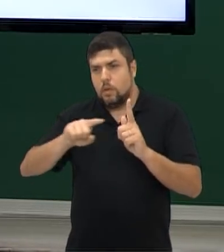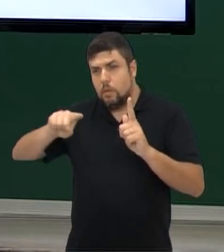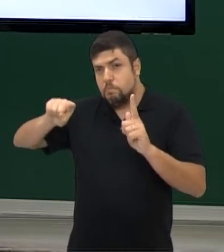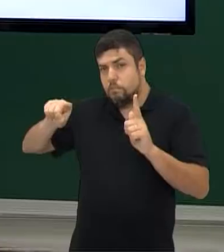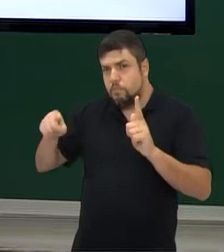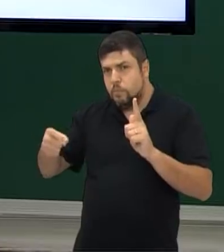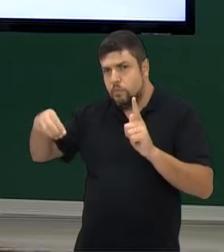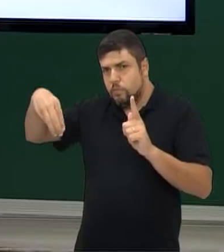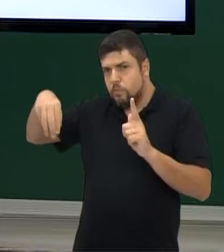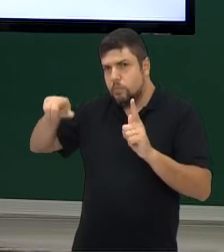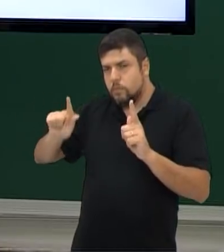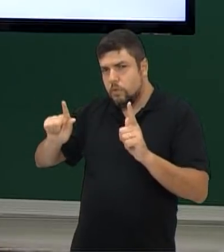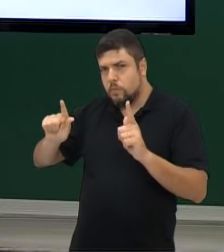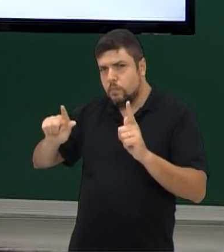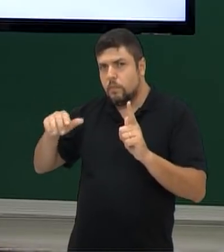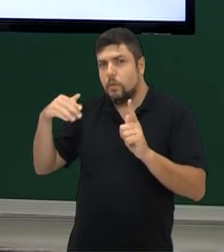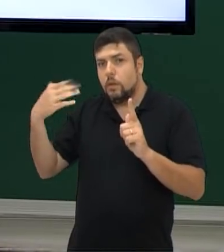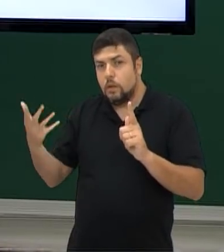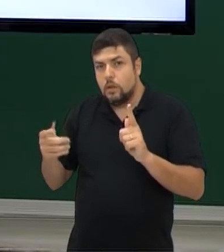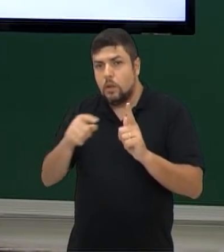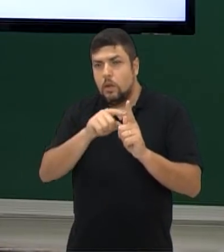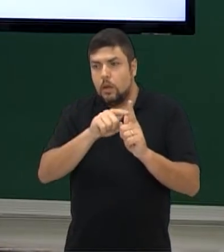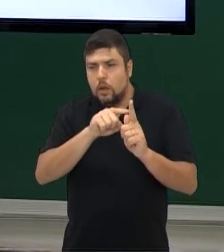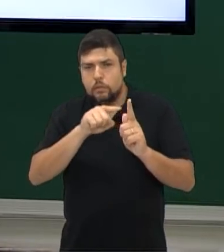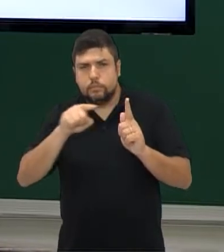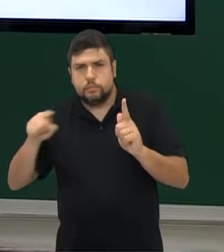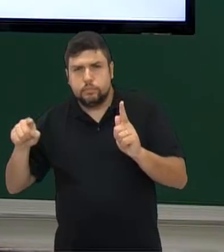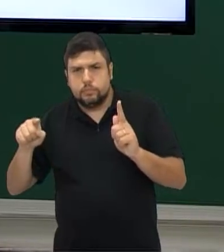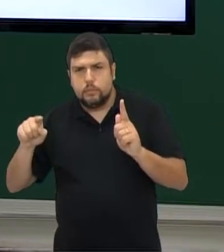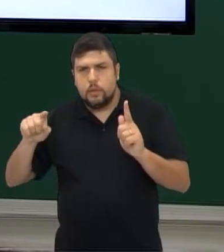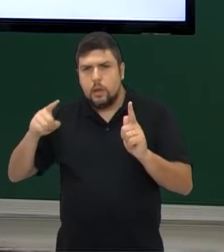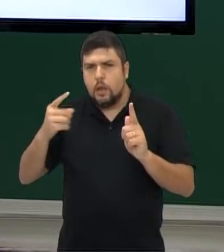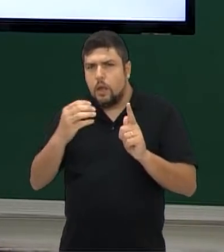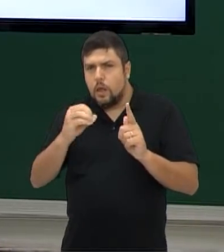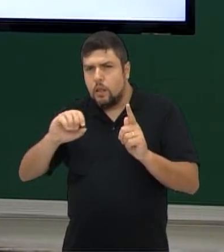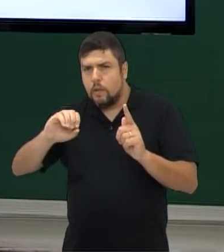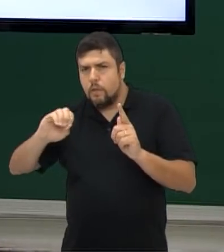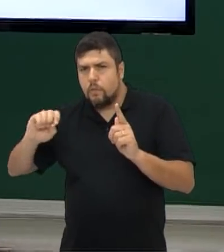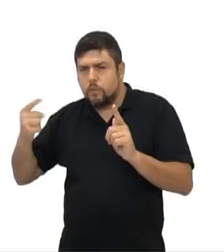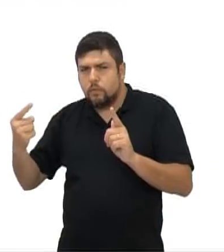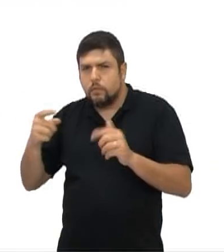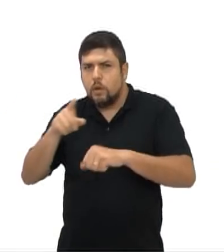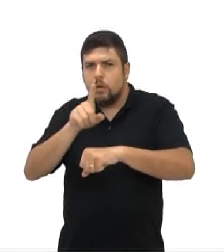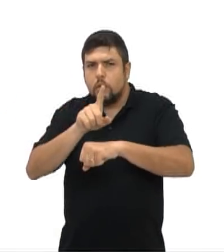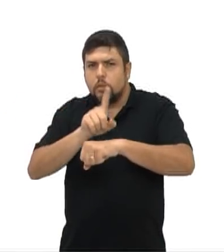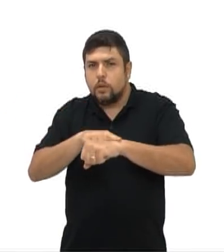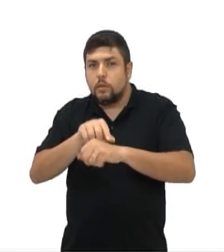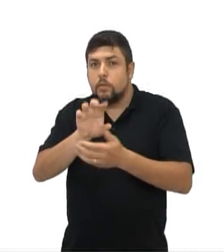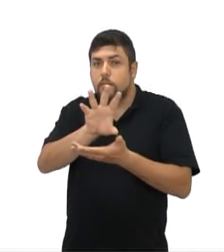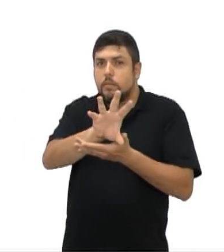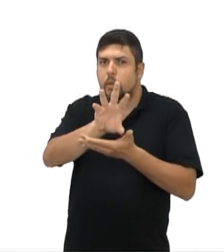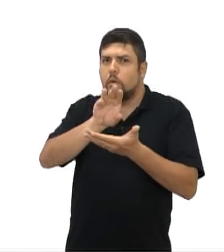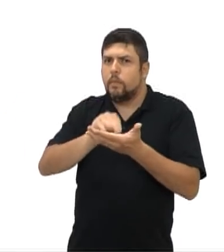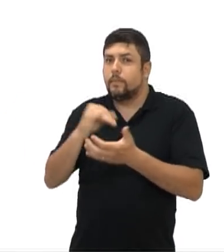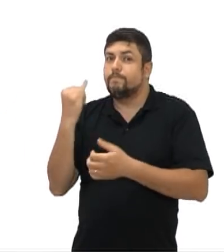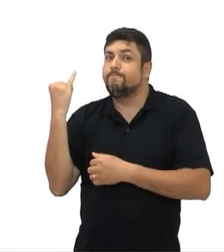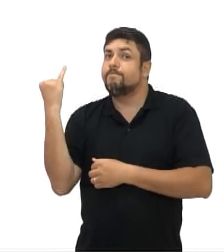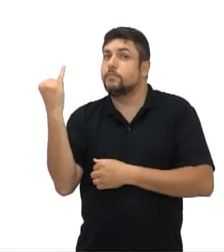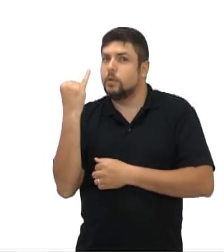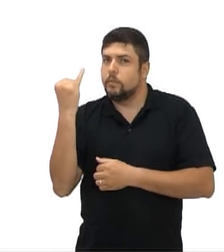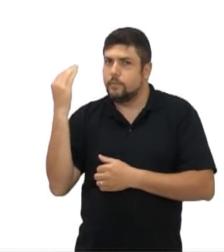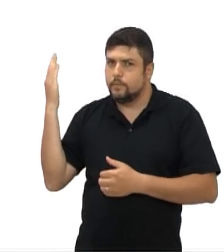1 miligrama é 1 milésimo da grama, ok? Tempo para copiar, porque isso daí são equivalências